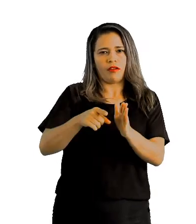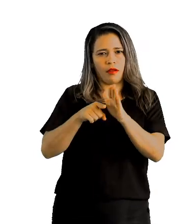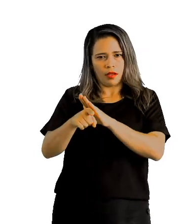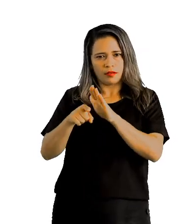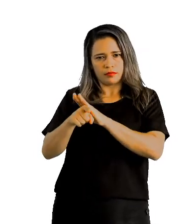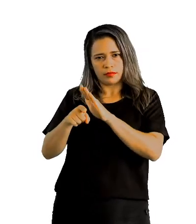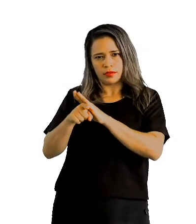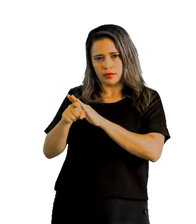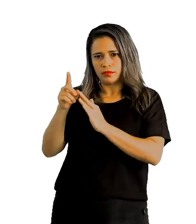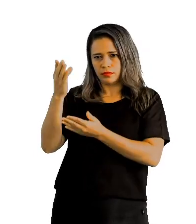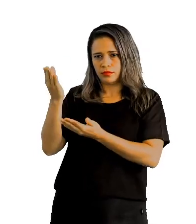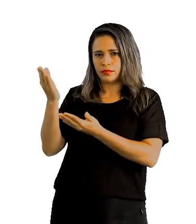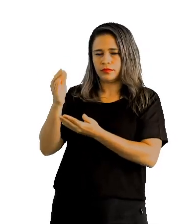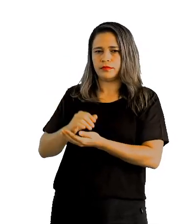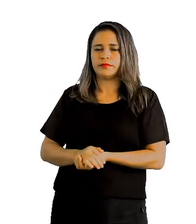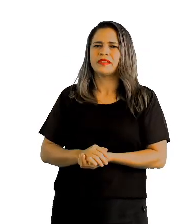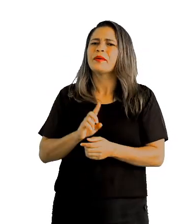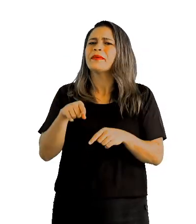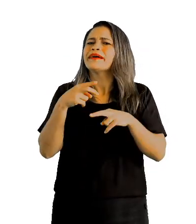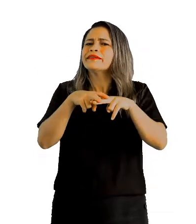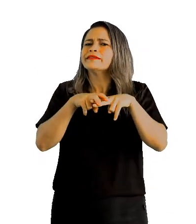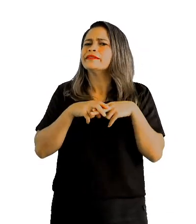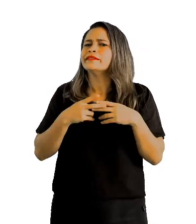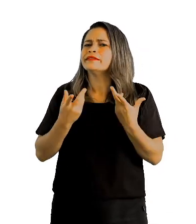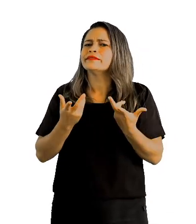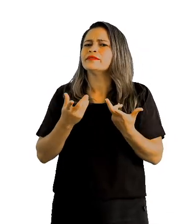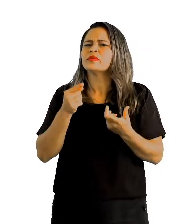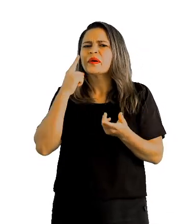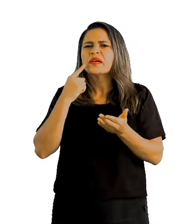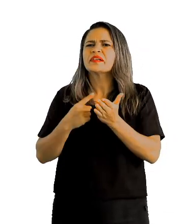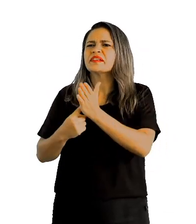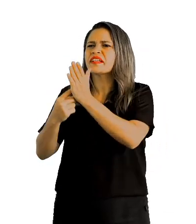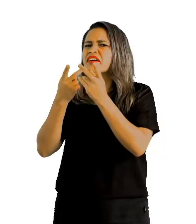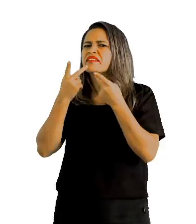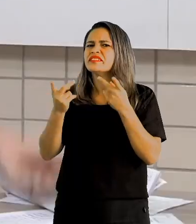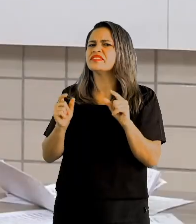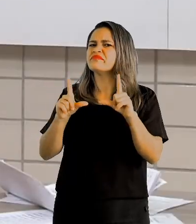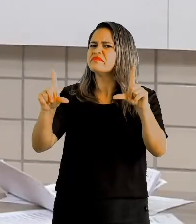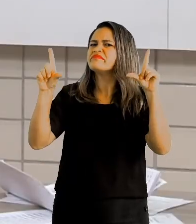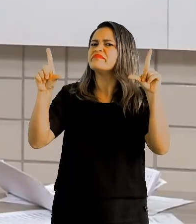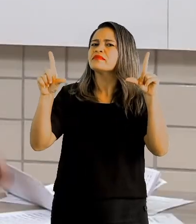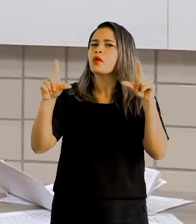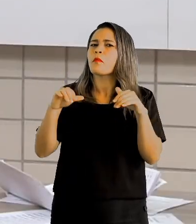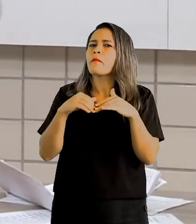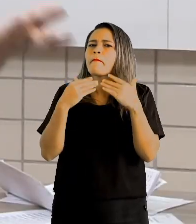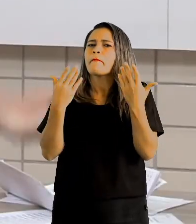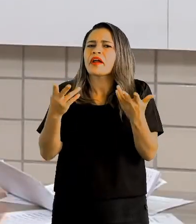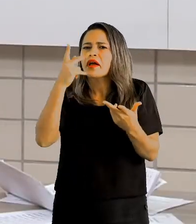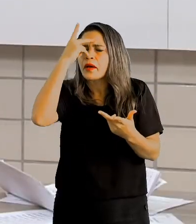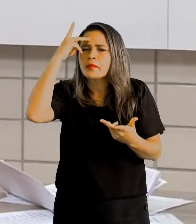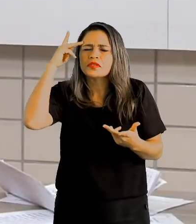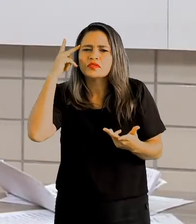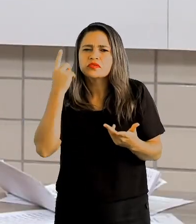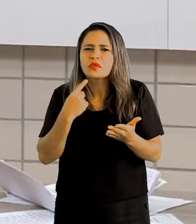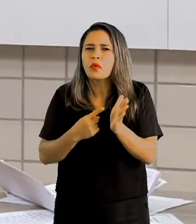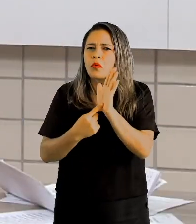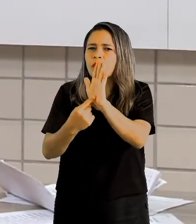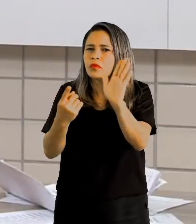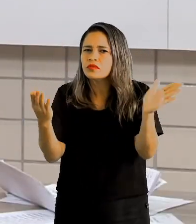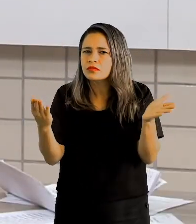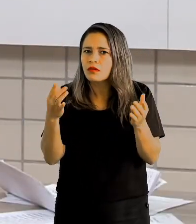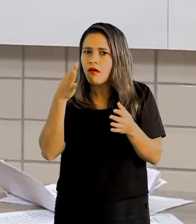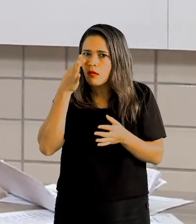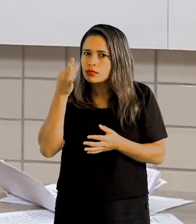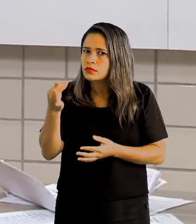questões, essas perguntinhas. Para que ele serve? O que ele está anunciando? Qual é a faixa etária? Para que público ele está destinado?